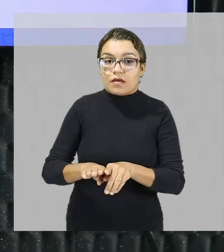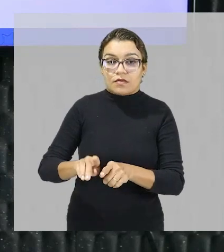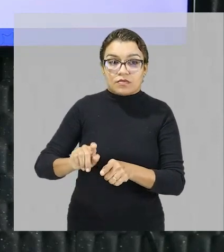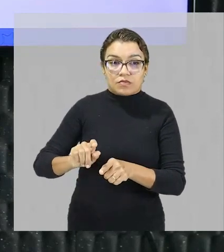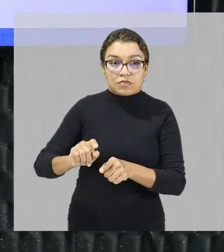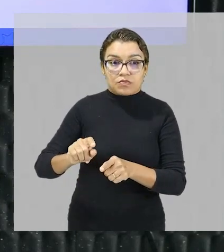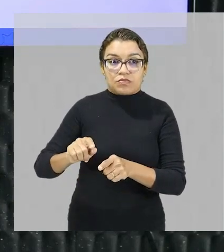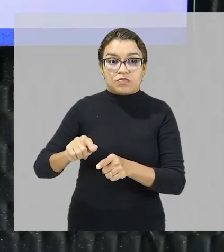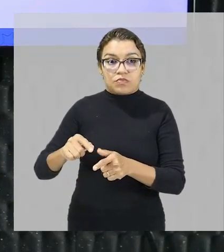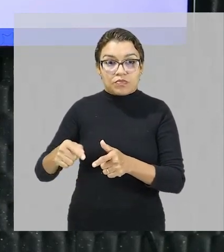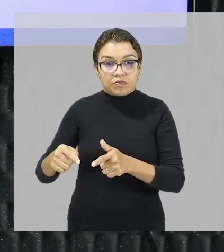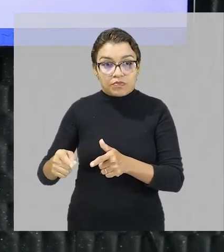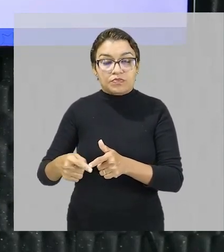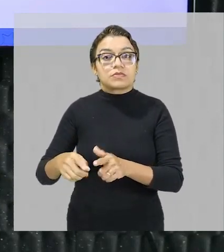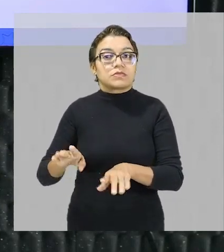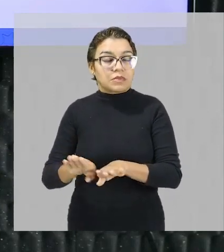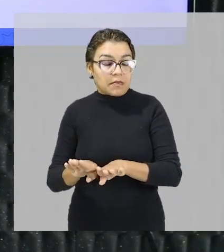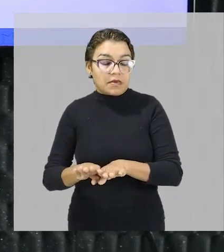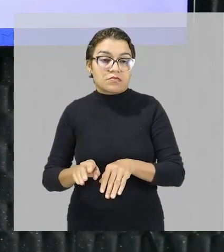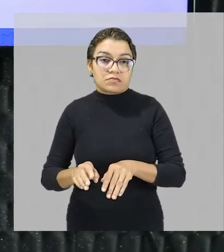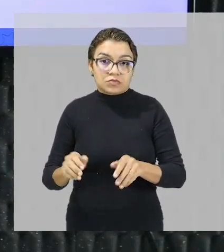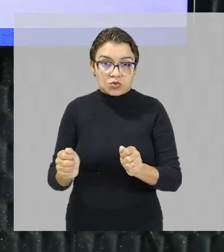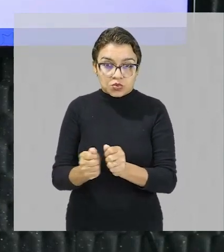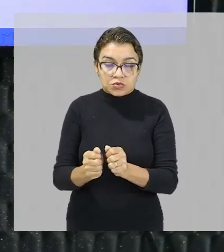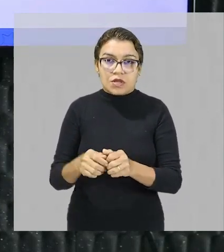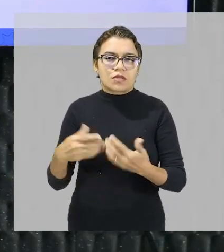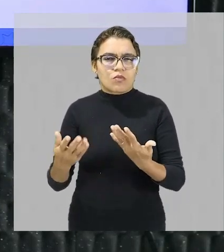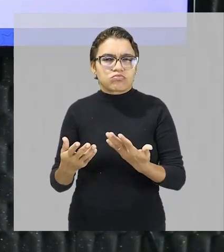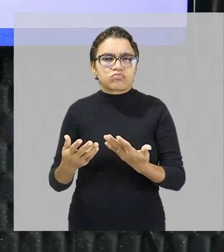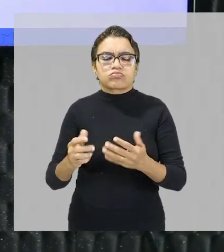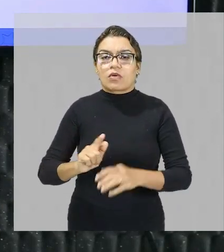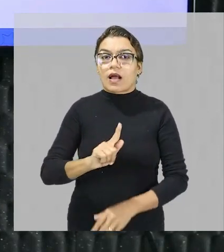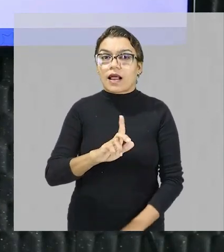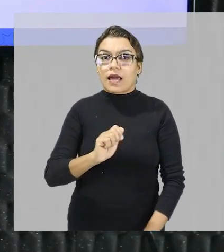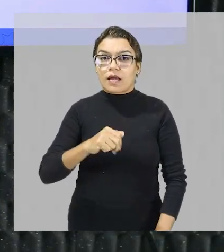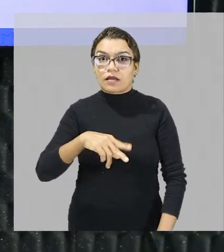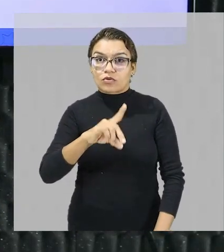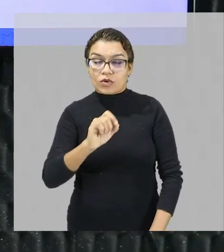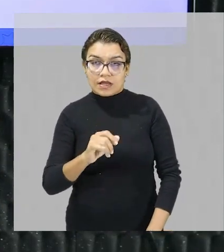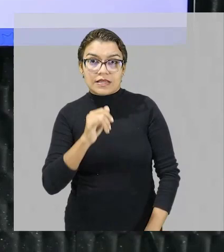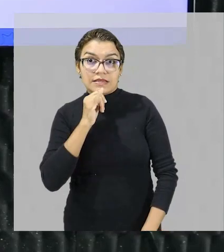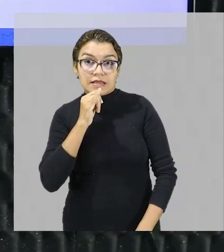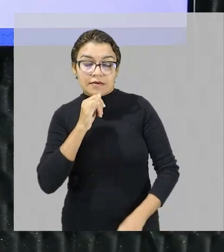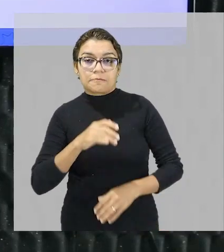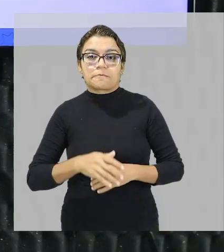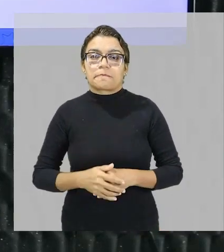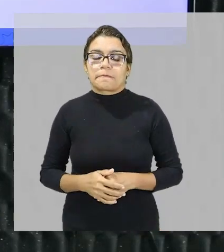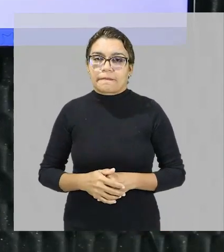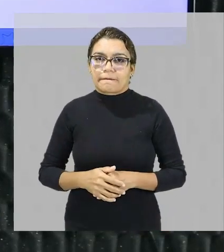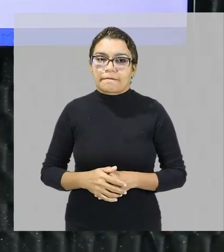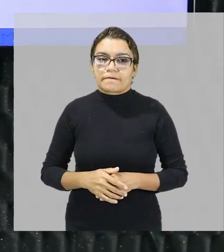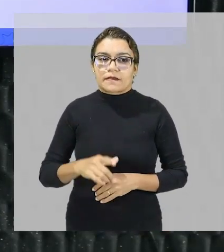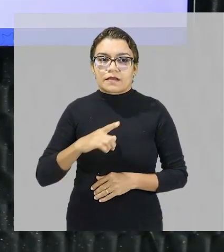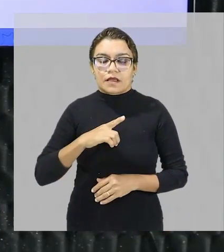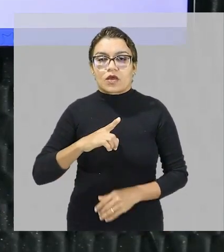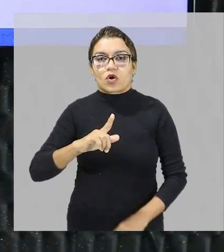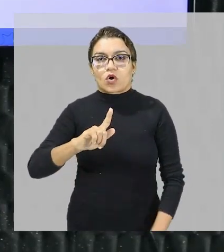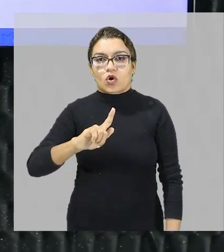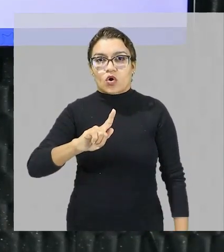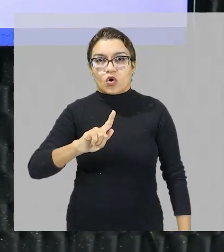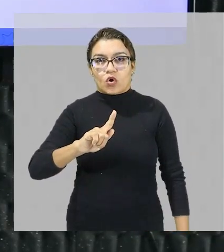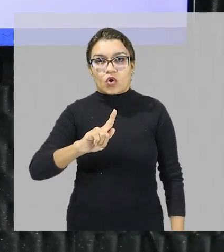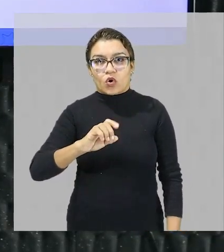E quais são essas glândulas que estão ali presentes nos órgãos sexuais? Nós temos ali as gônadas,